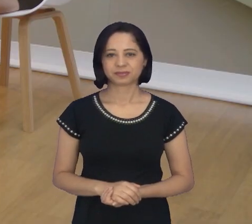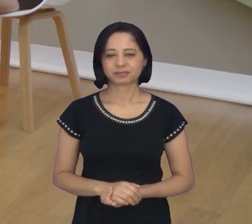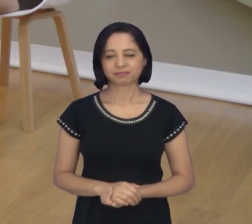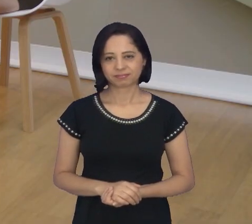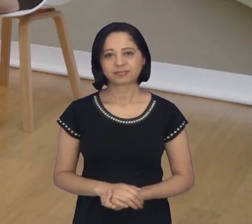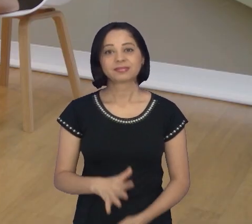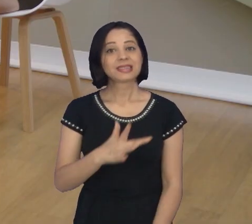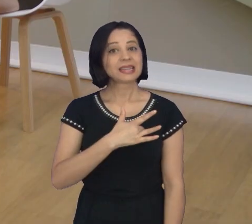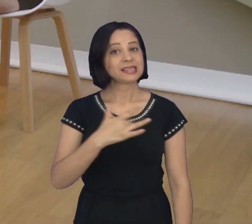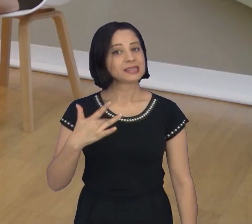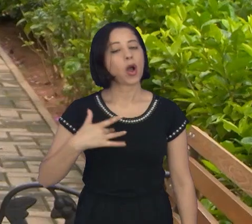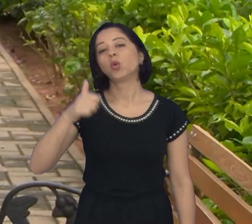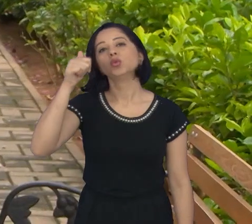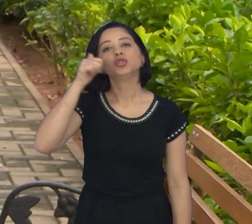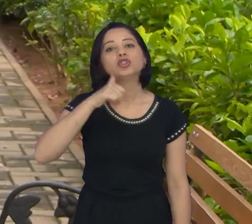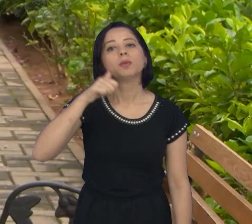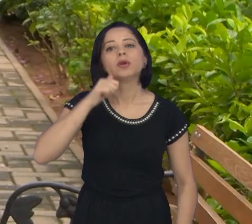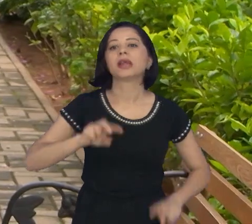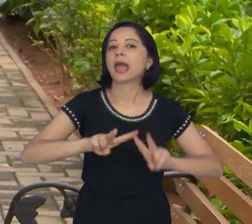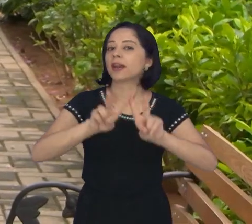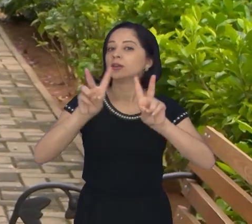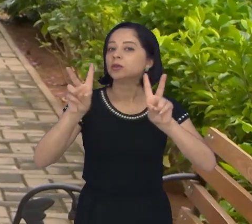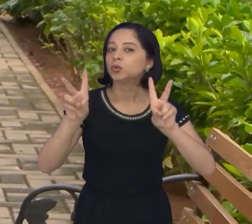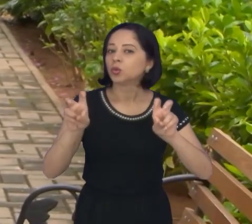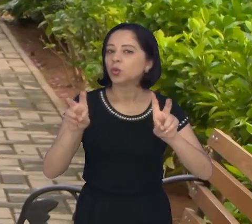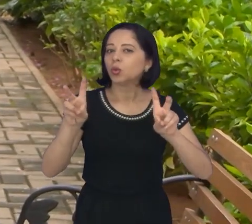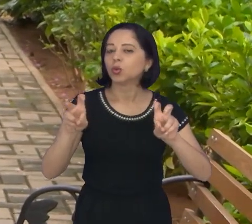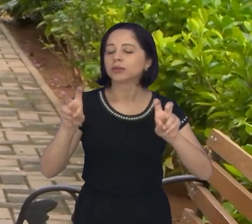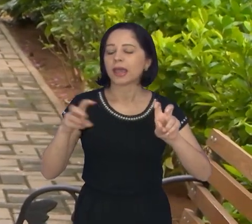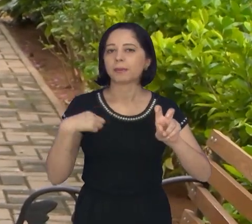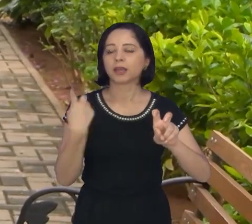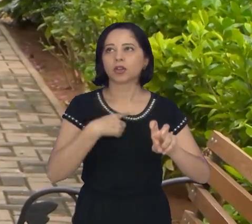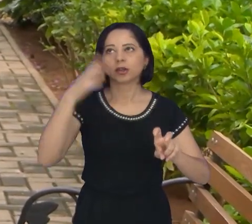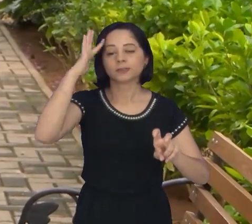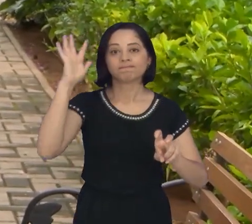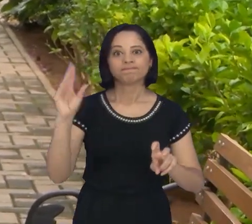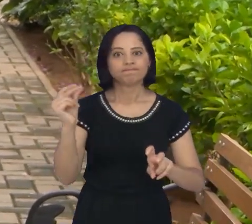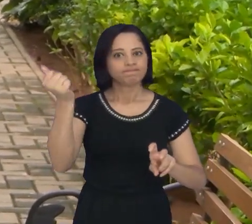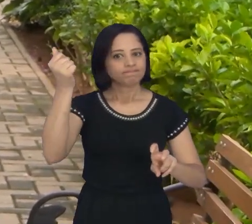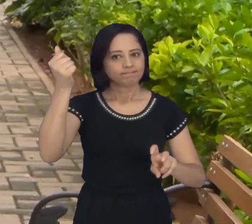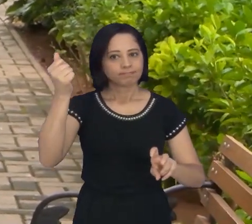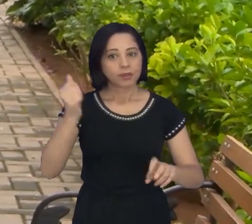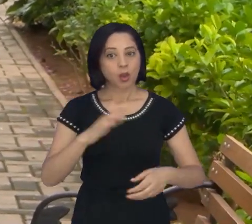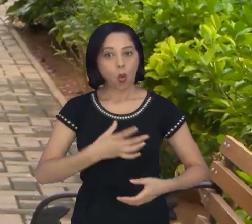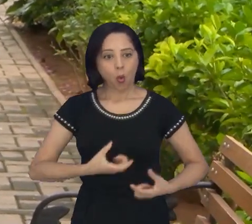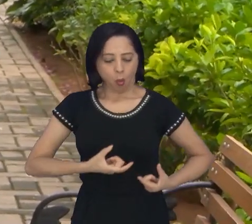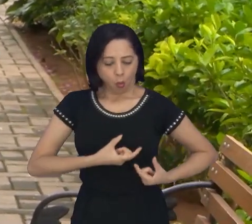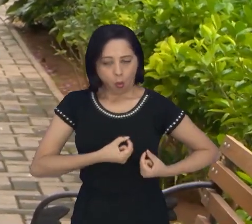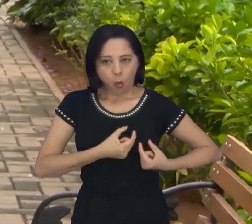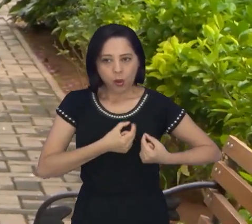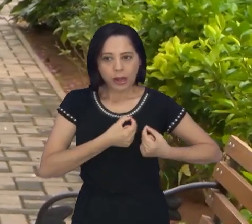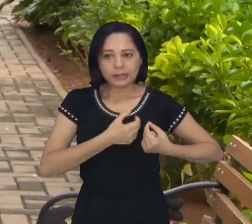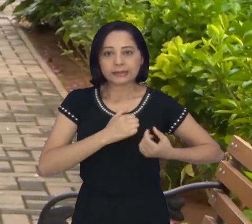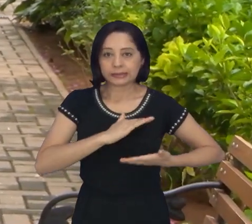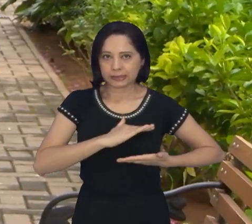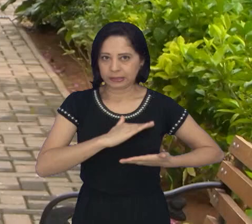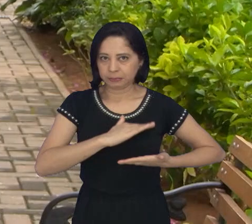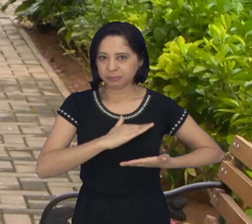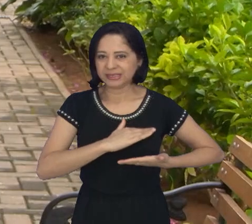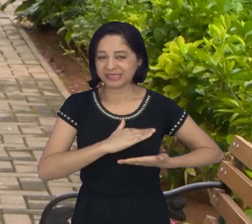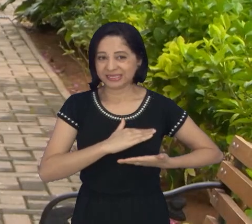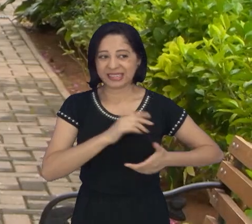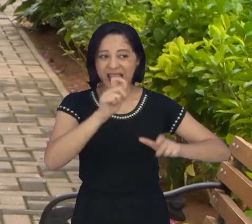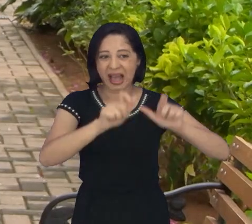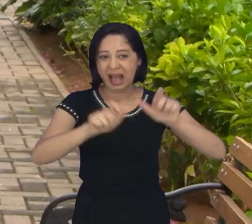A saúde da mulher é sempre um tema que acende um sinal de alerta. O câncer de mama, por exemplo, é o câncer que